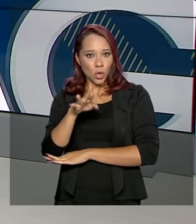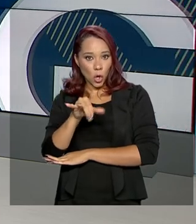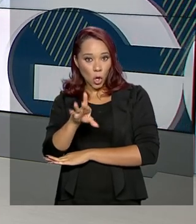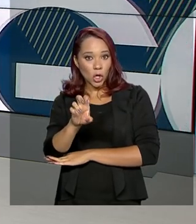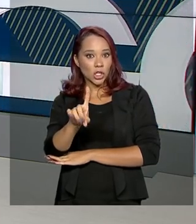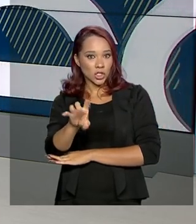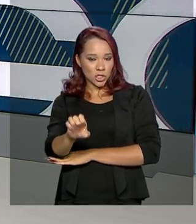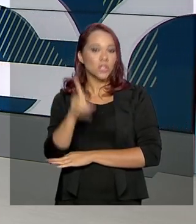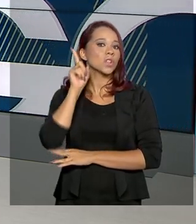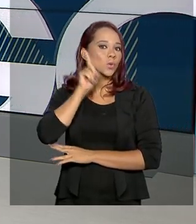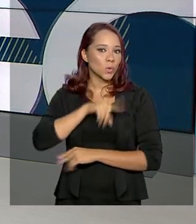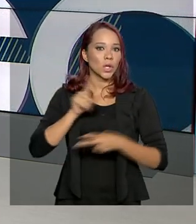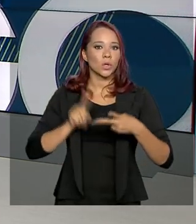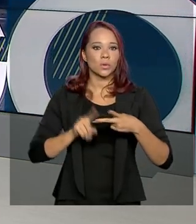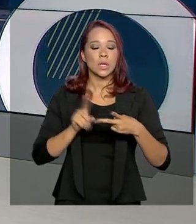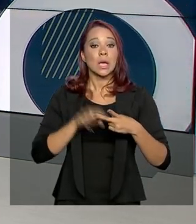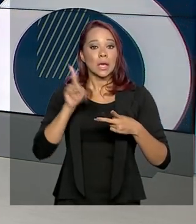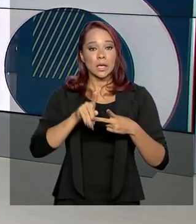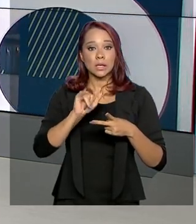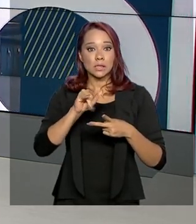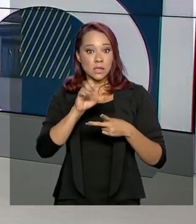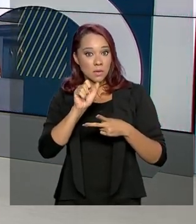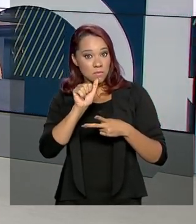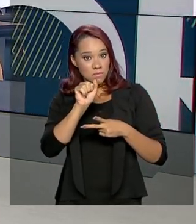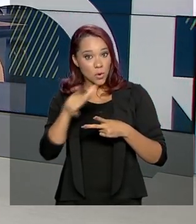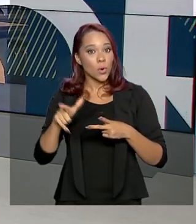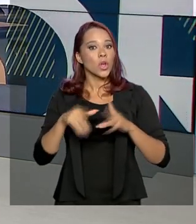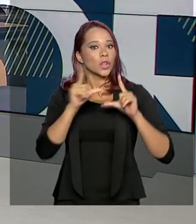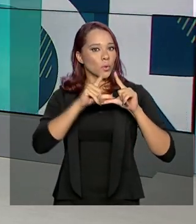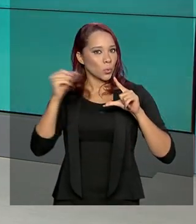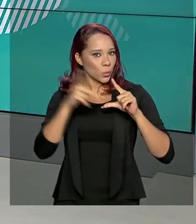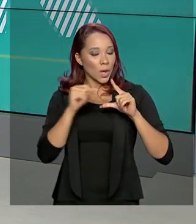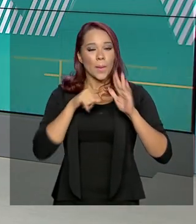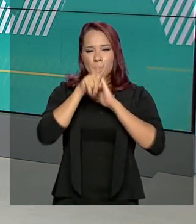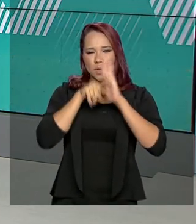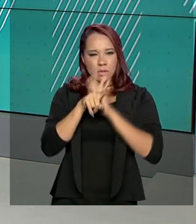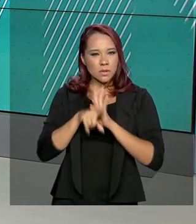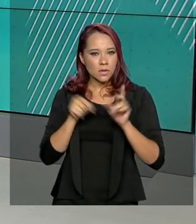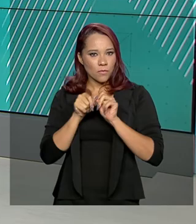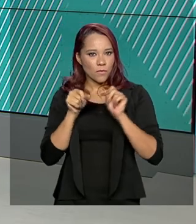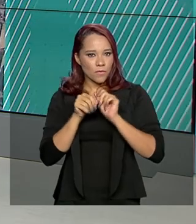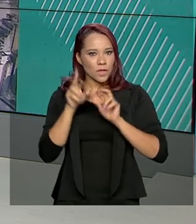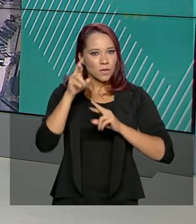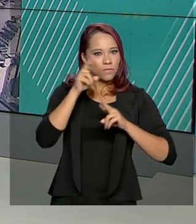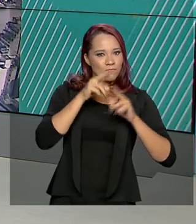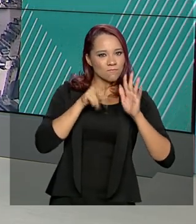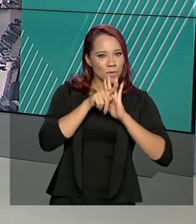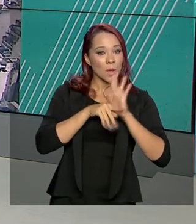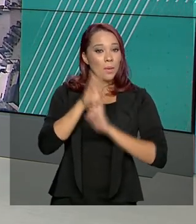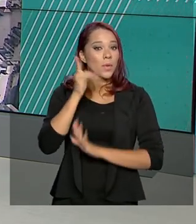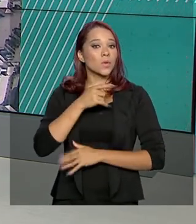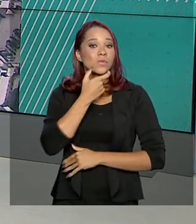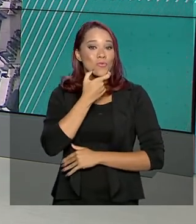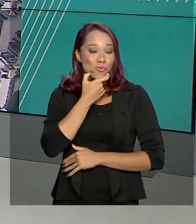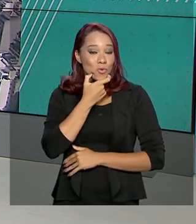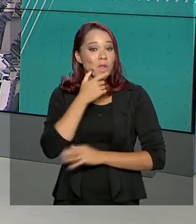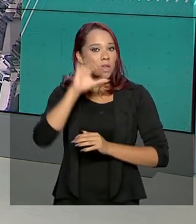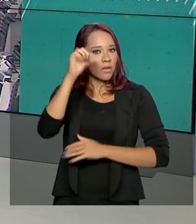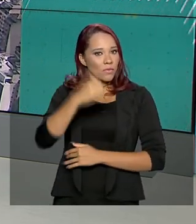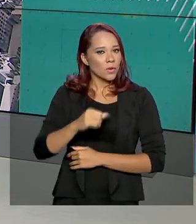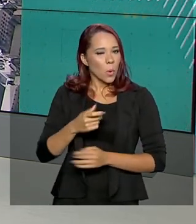Mineápolis, nos Estados Unidos, e de Istambul, na Turquia. A pesquisa foi feita por uma consultoria britânica que avaliou quase